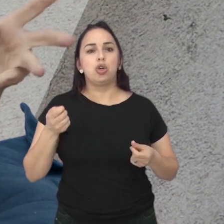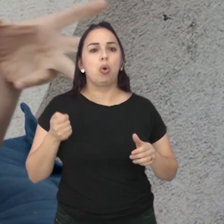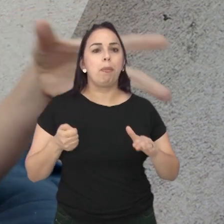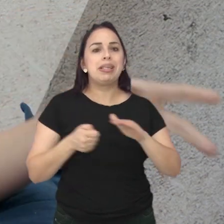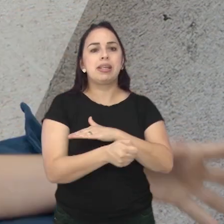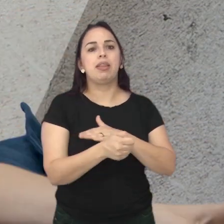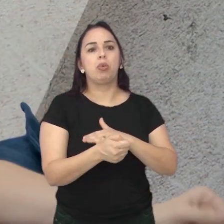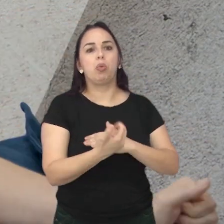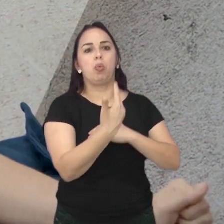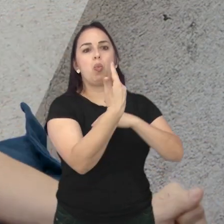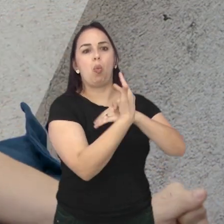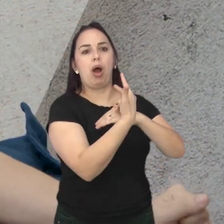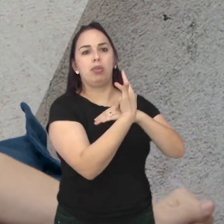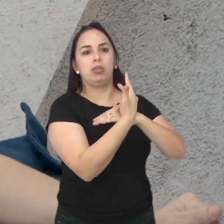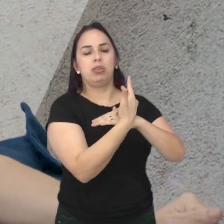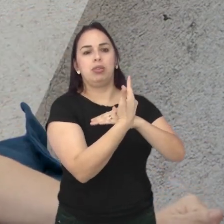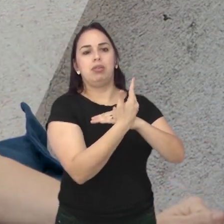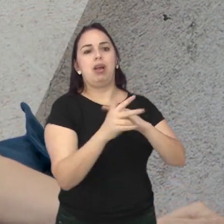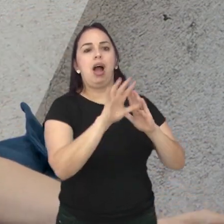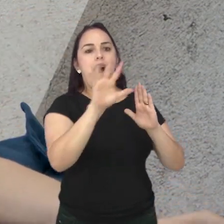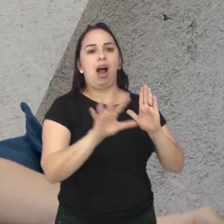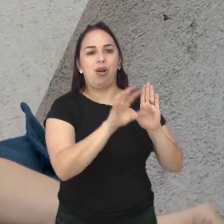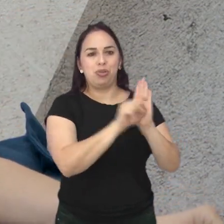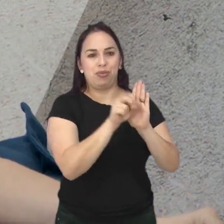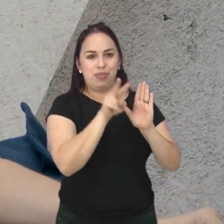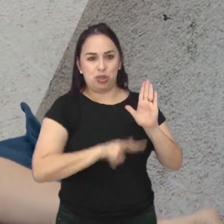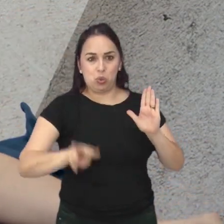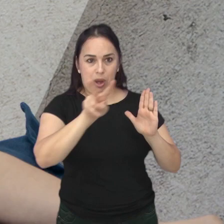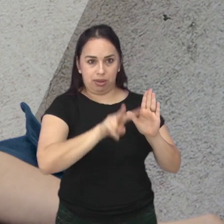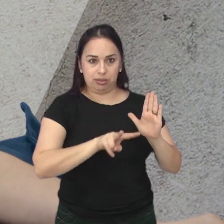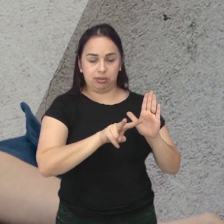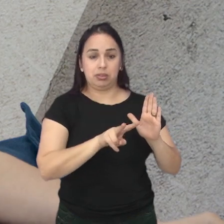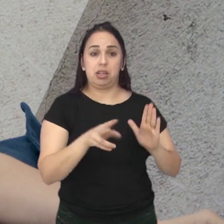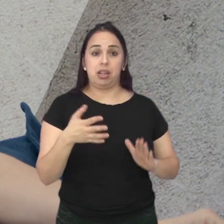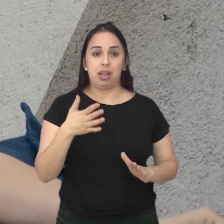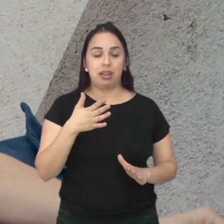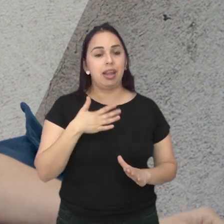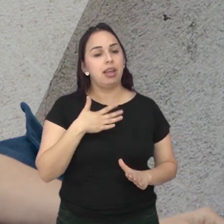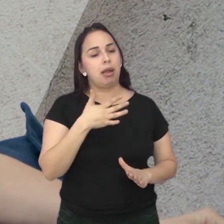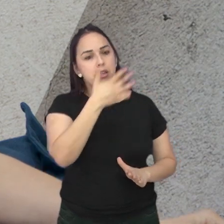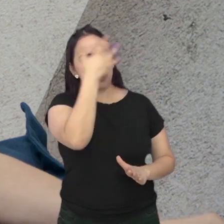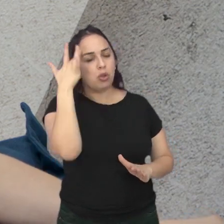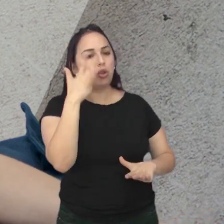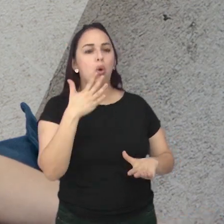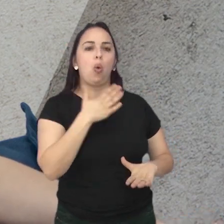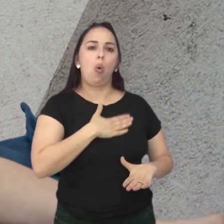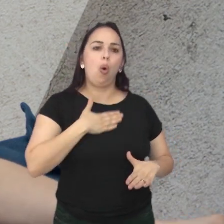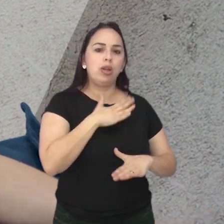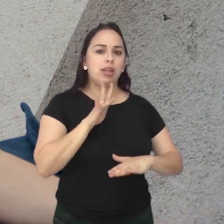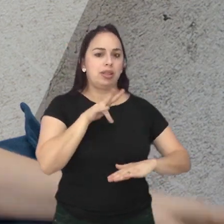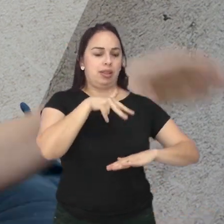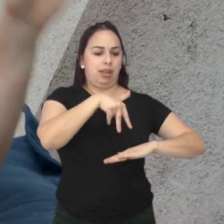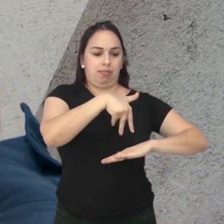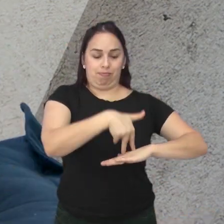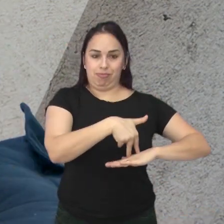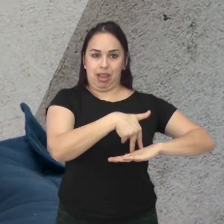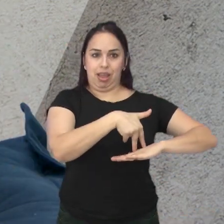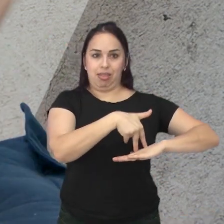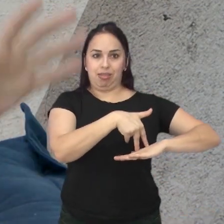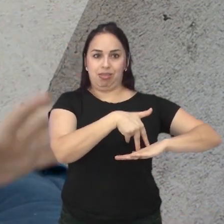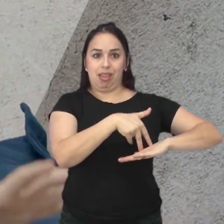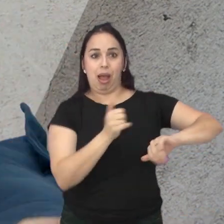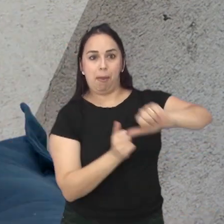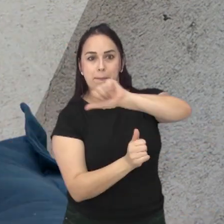de embarcar na questão do audiovisual. Então, eu mesma, que tenho uma preferência pelos palcos, pelo teatro,